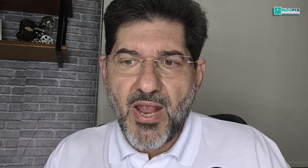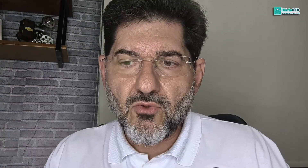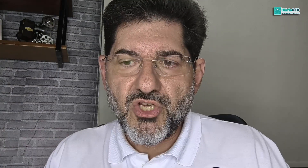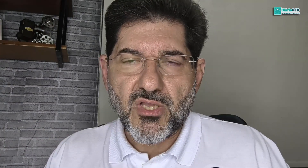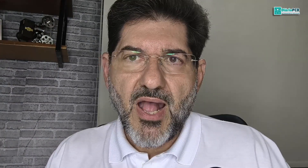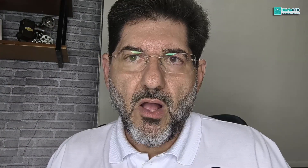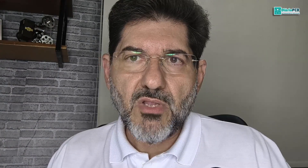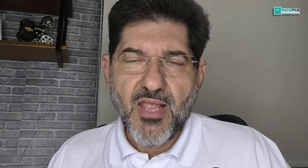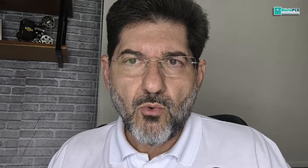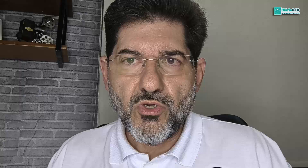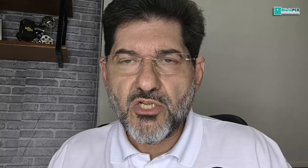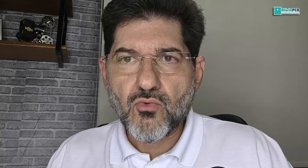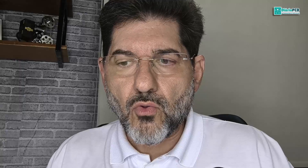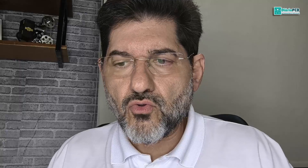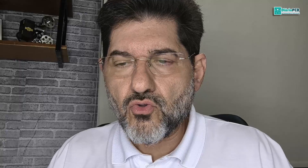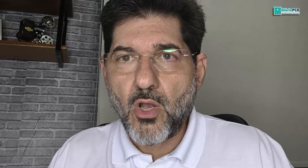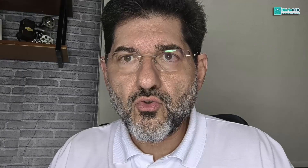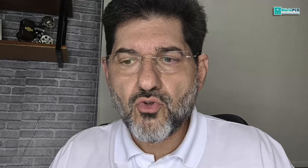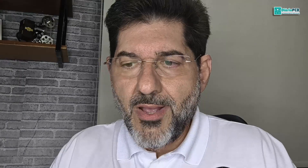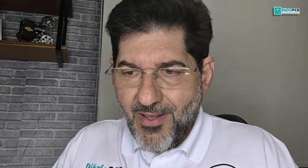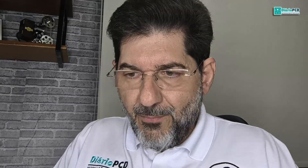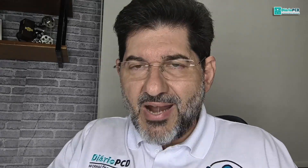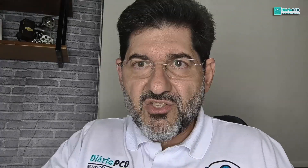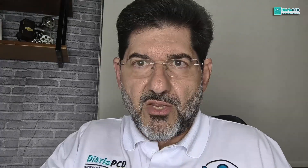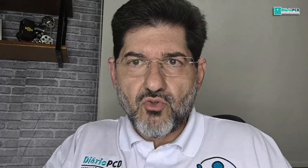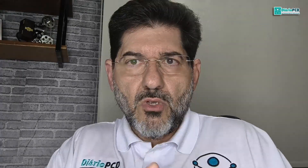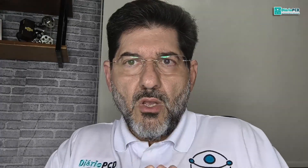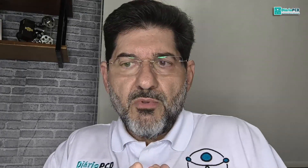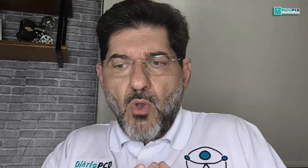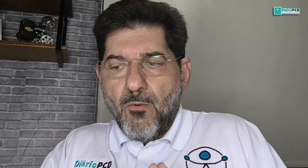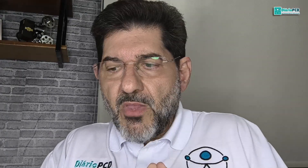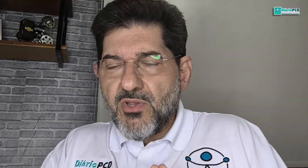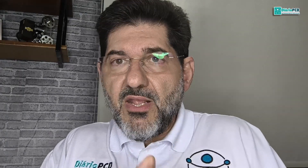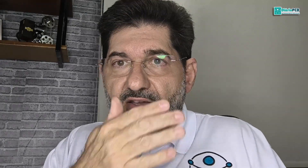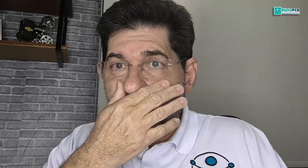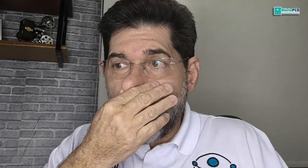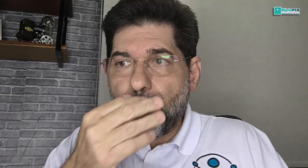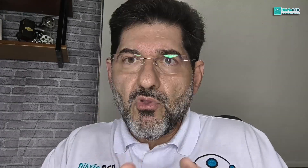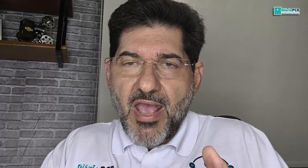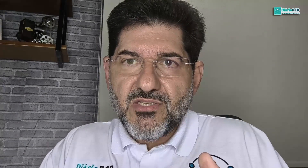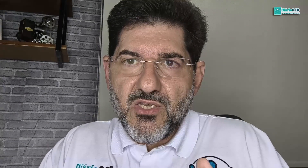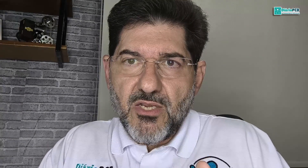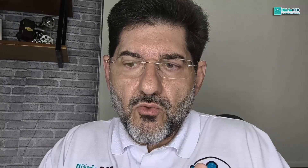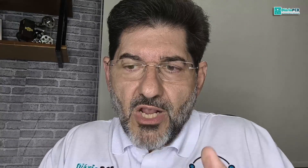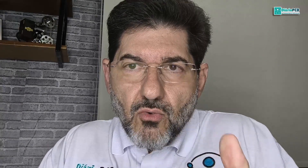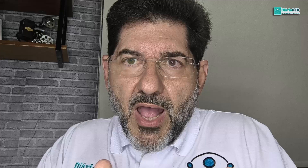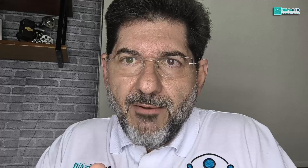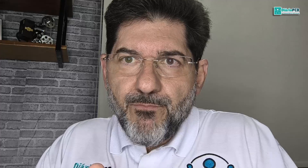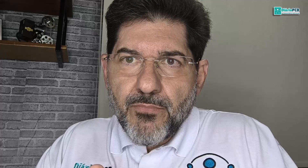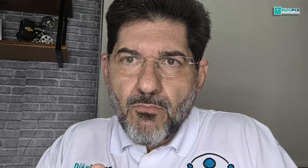como da Perto Digital, da Daruge e de todos os nossos parceiros. Pessoal, eu queria que você pudesse